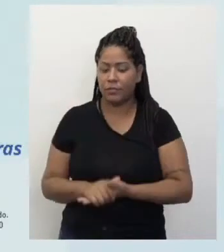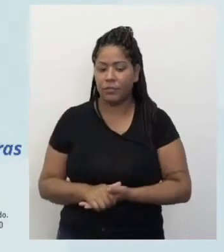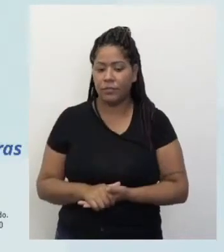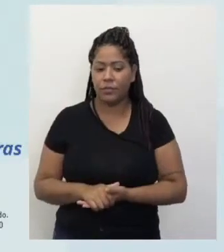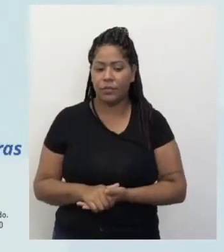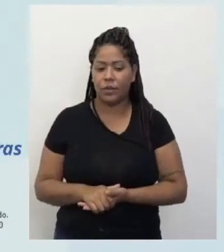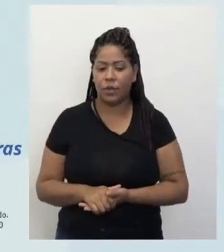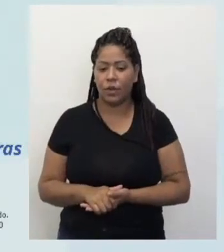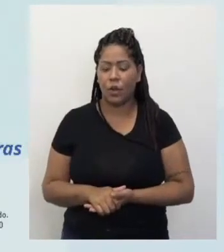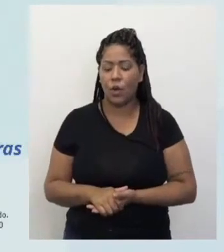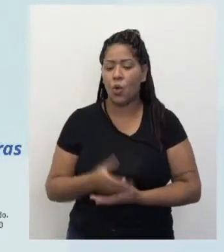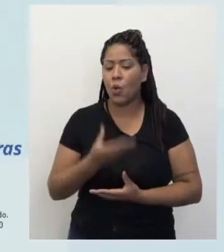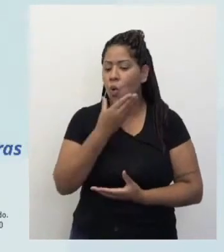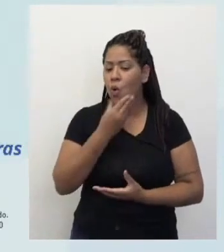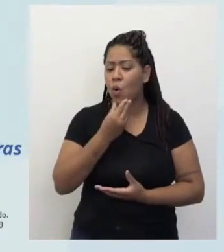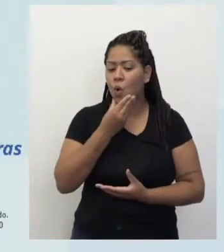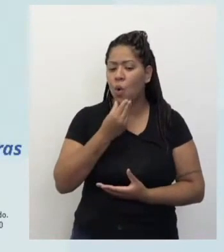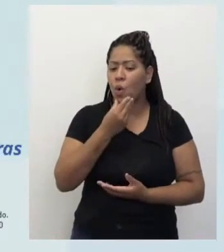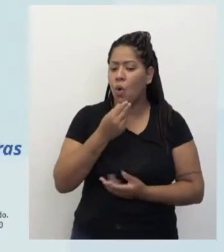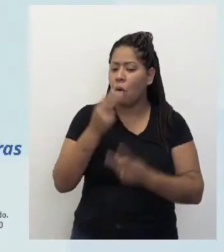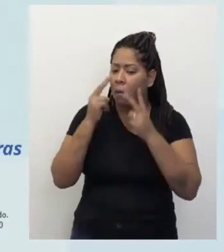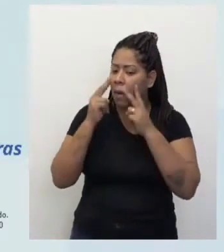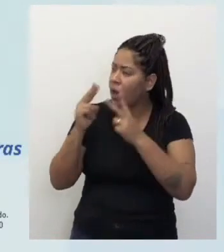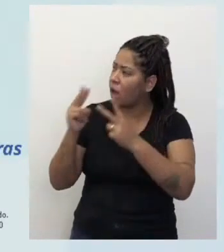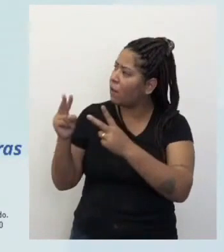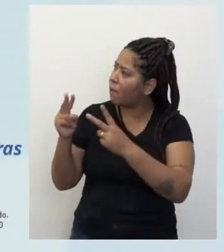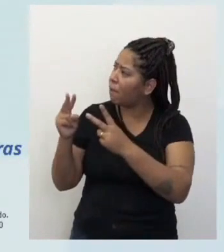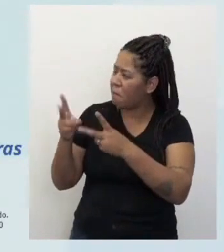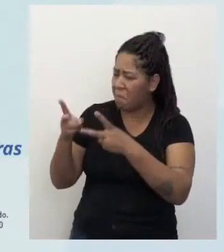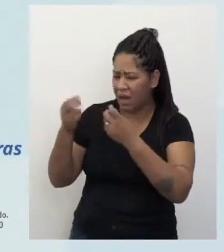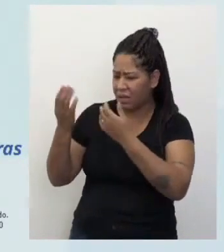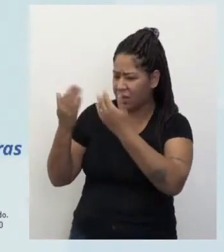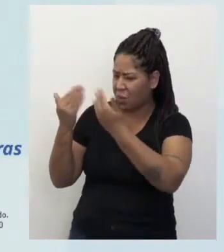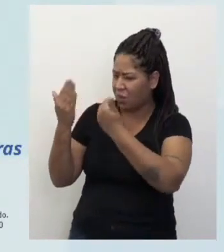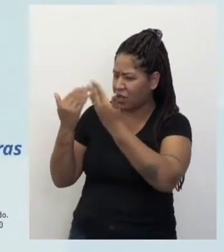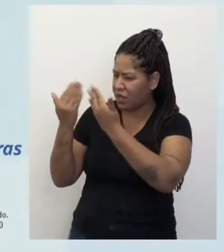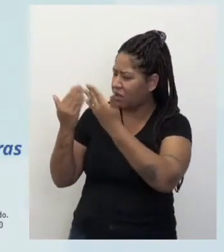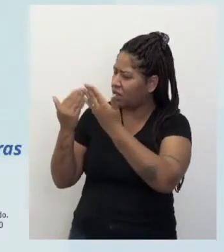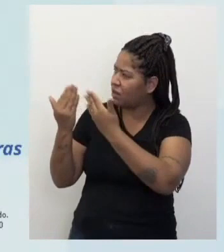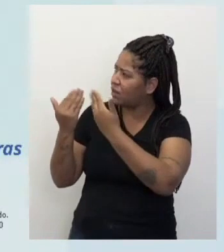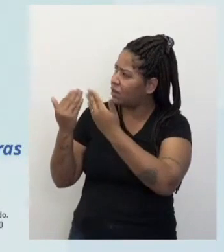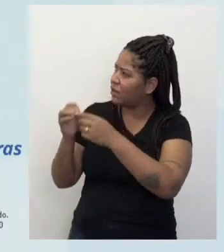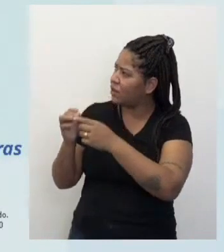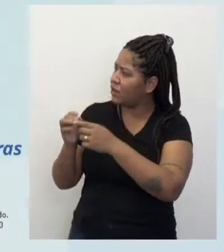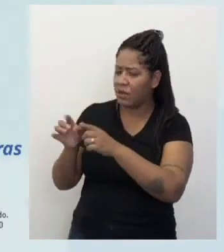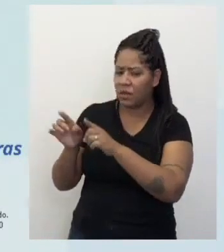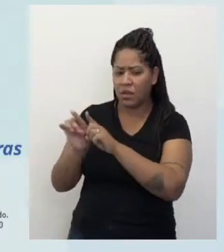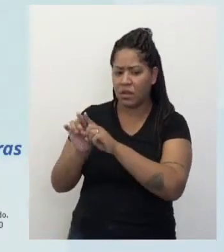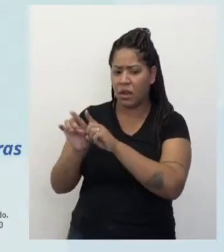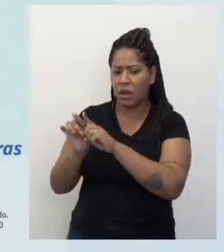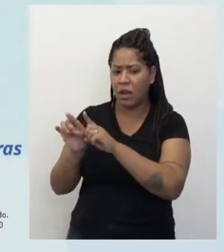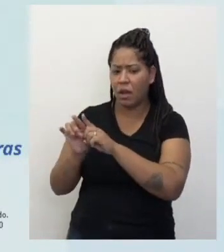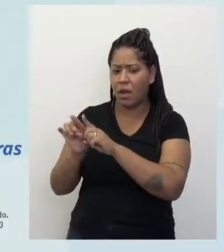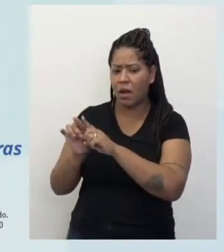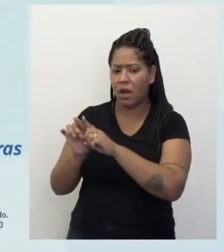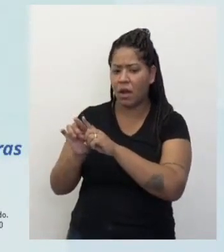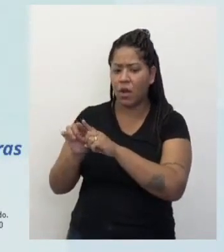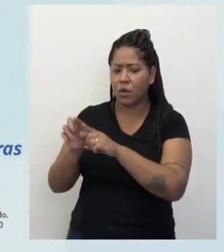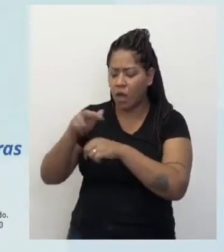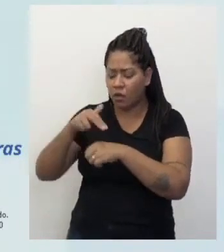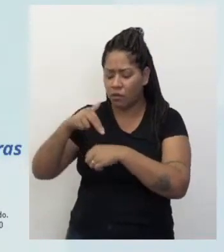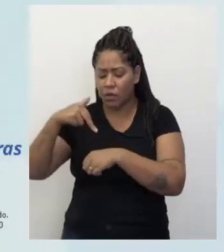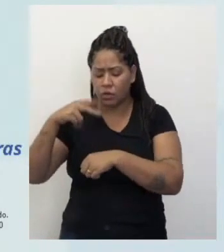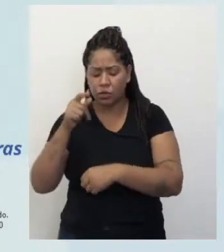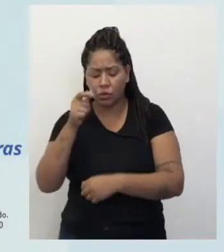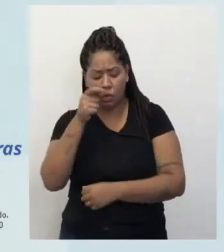cavaleiro medieval e o membro do clero parecem estar conversando entre si e o servo está ali meio de escanteio, né? Ouvindo, meio curioso,